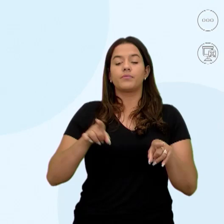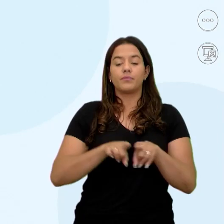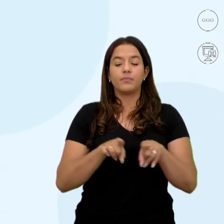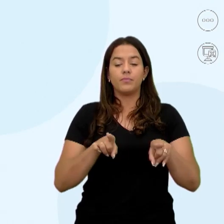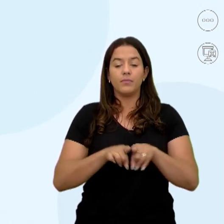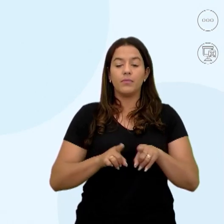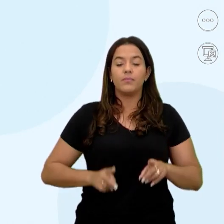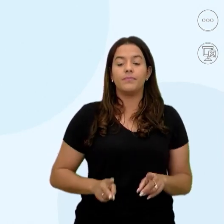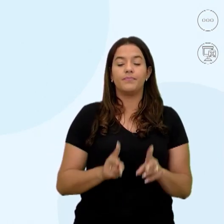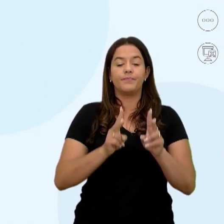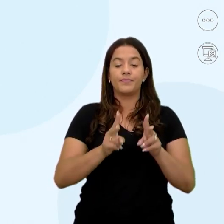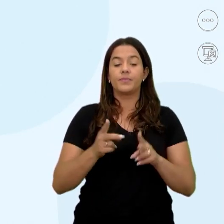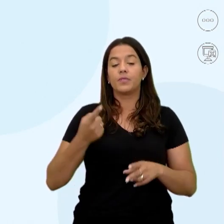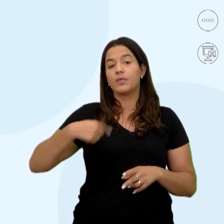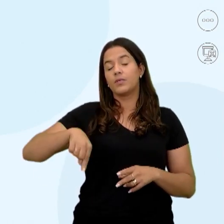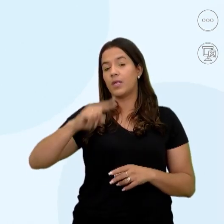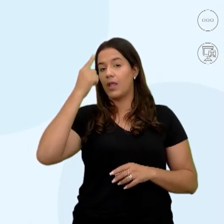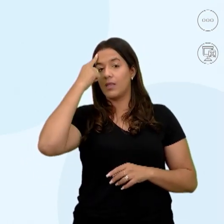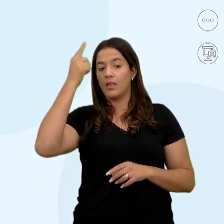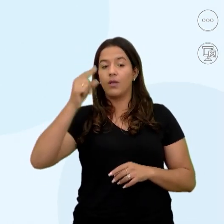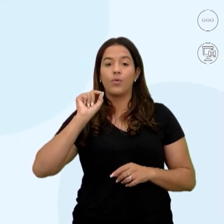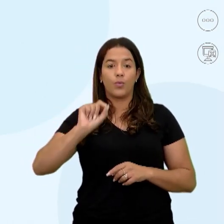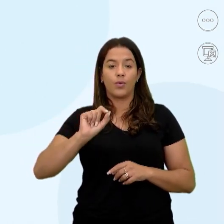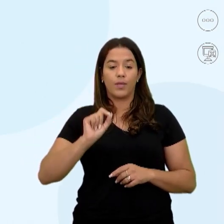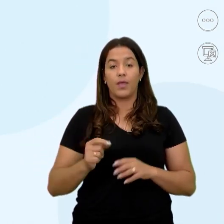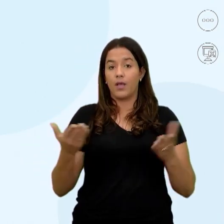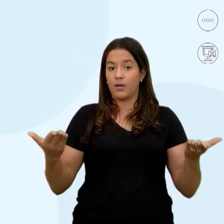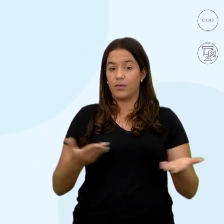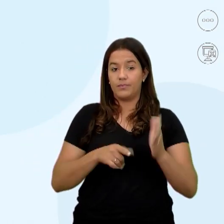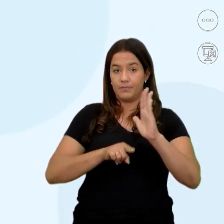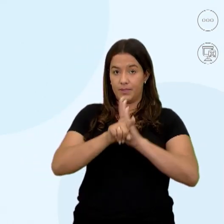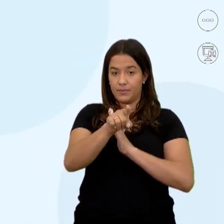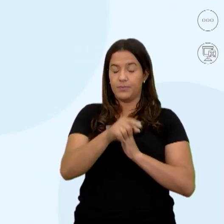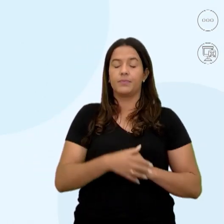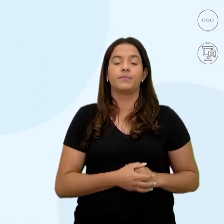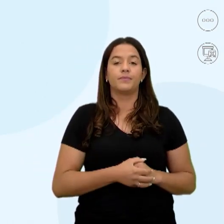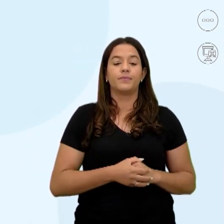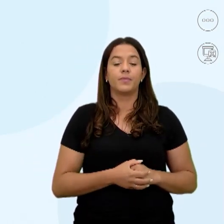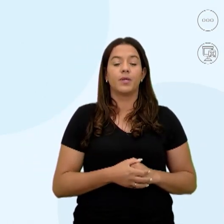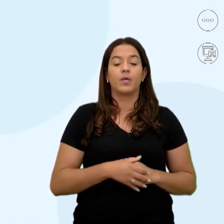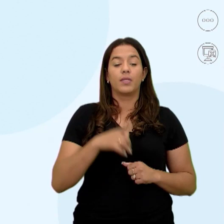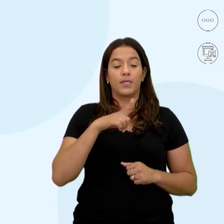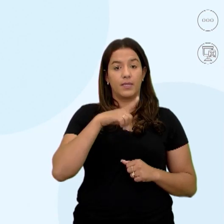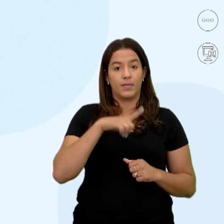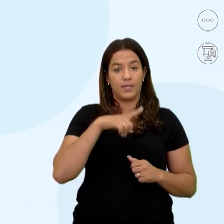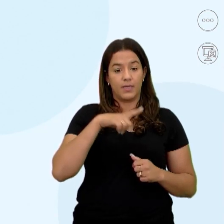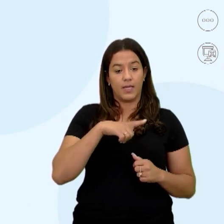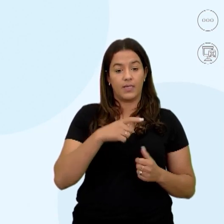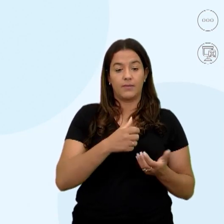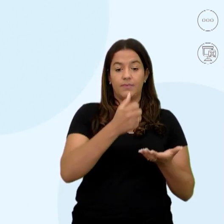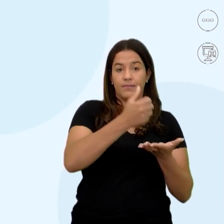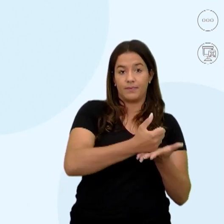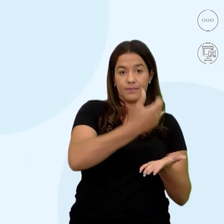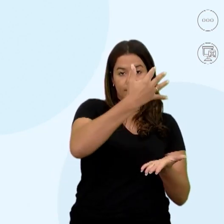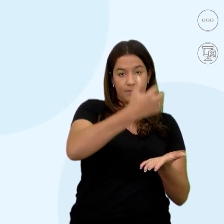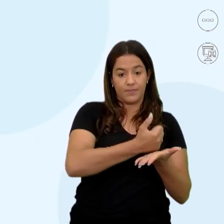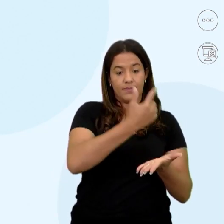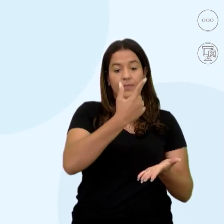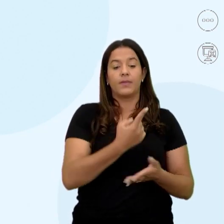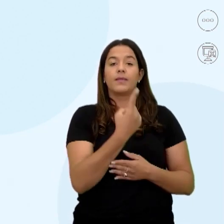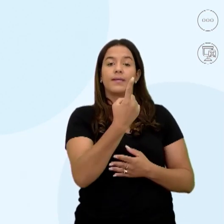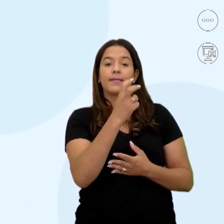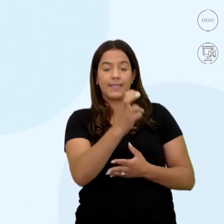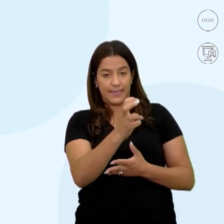Dando continuidade aí a essas ideias, eu vou perguntar para vocês. Com 15 quilogramas,